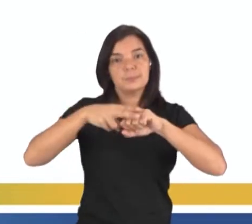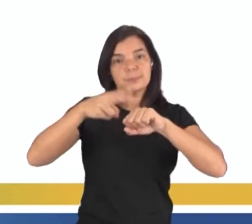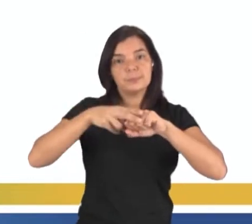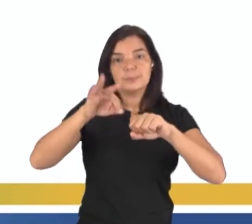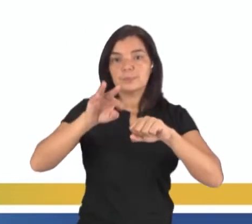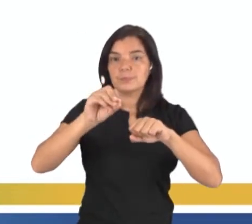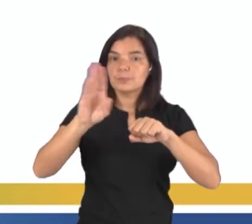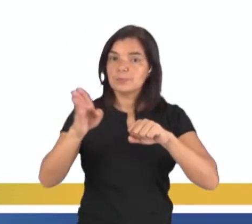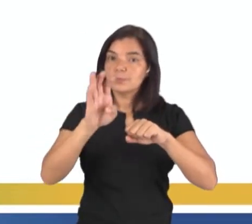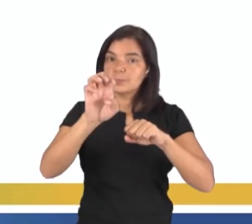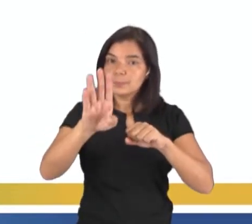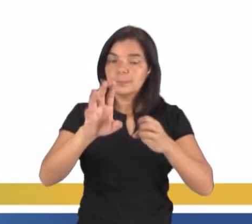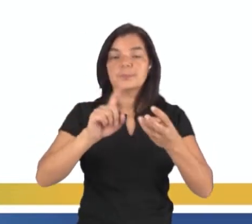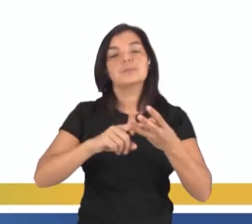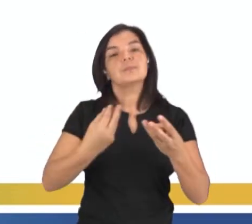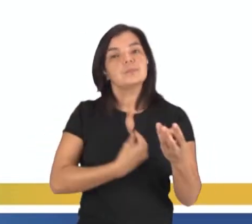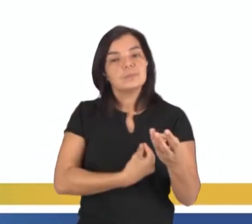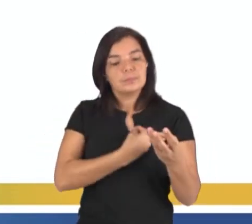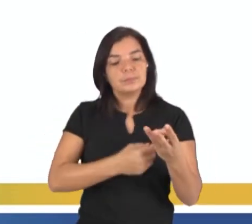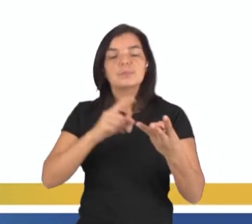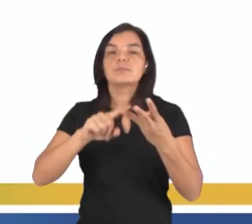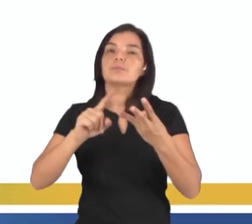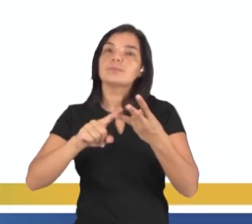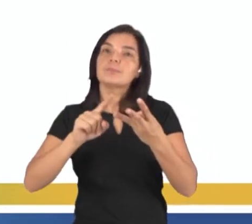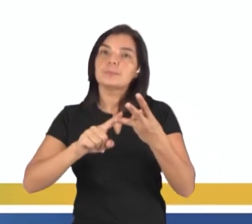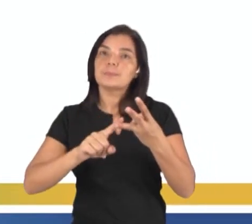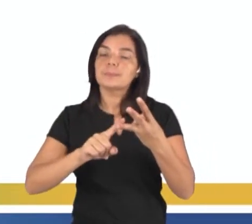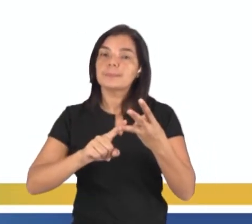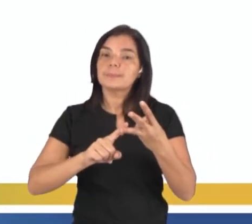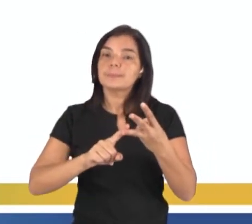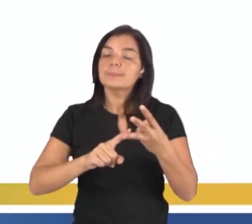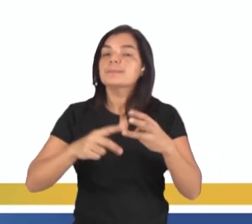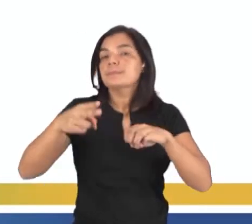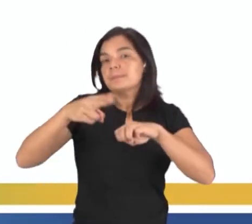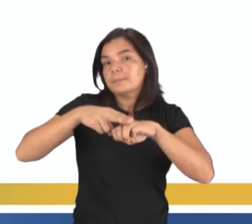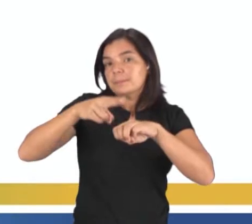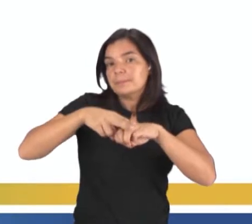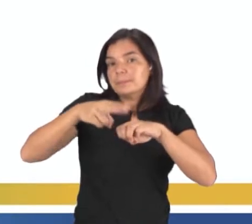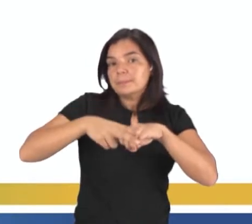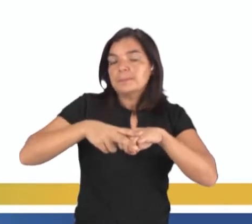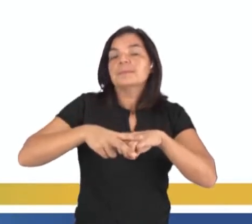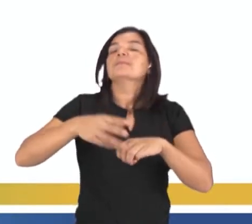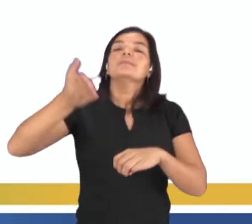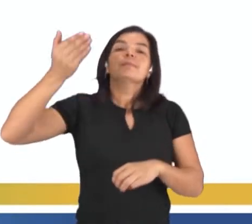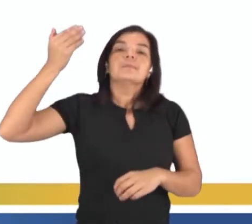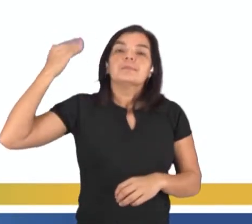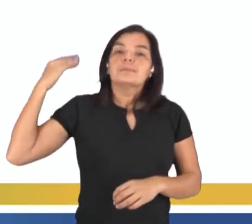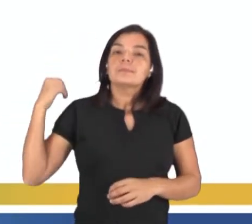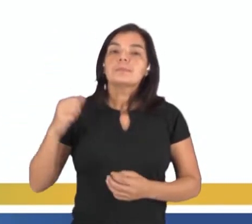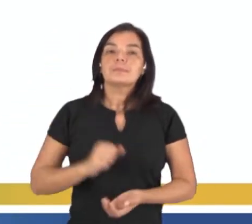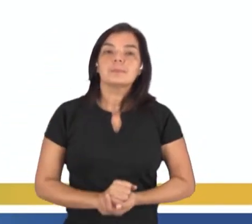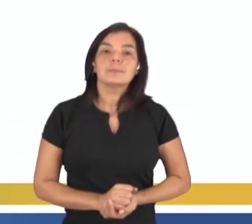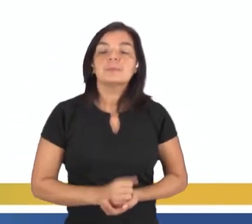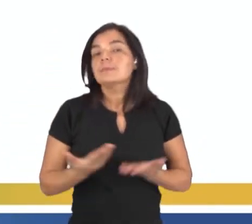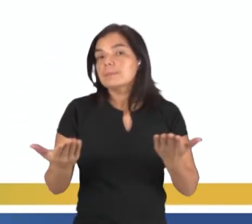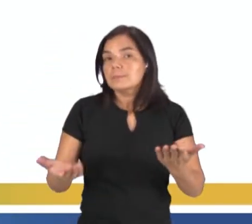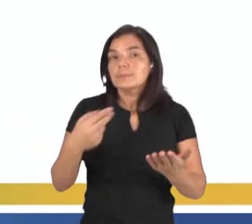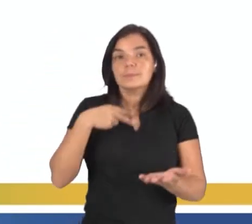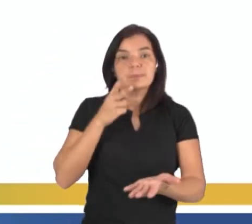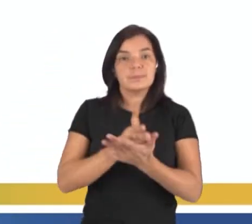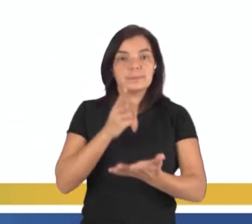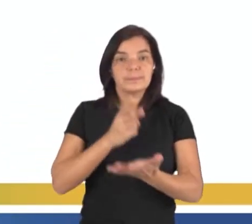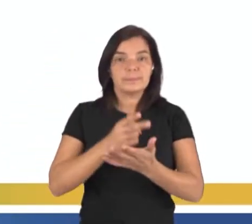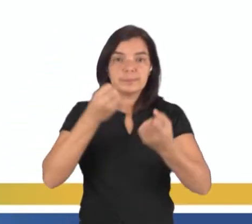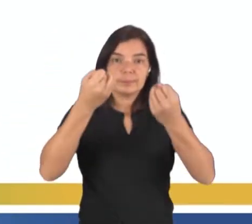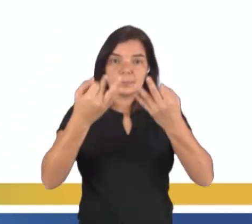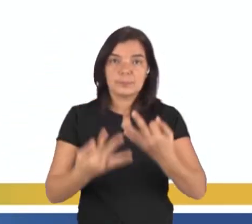be já conjugado no presente, e na terceira coluna a gente tem esse verbo to be conjugado no passado. Então, toda vez que a